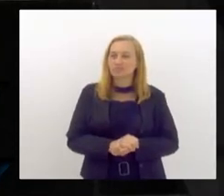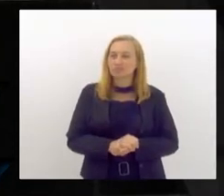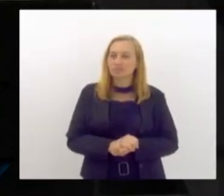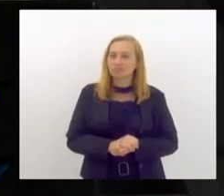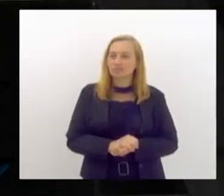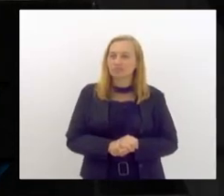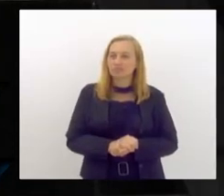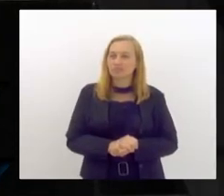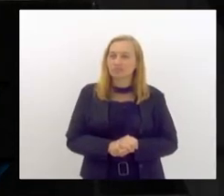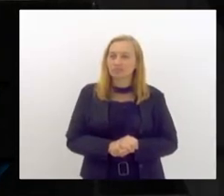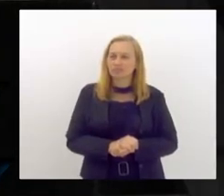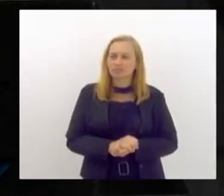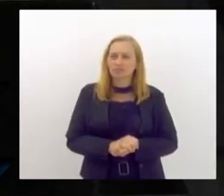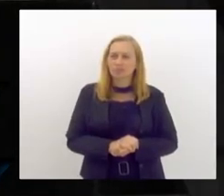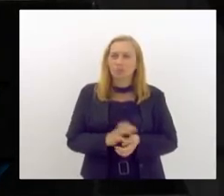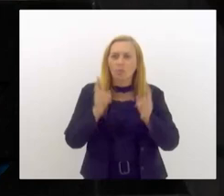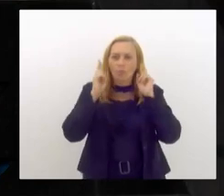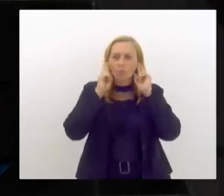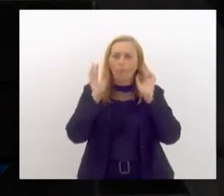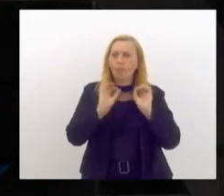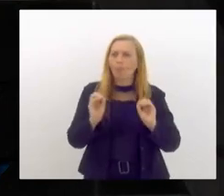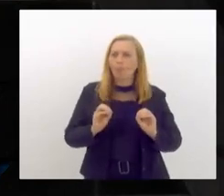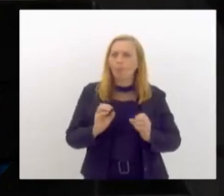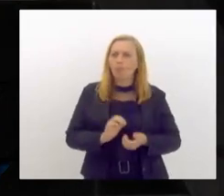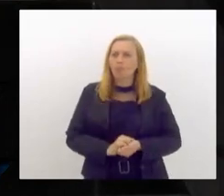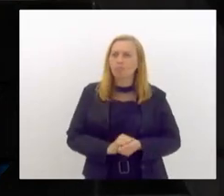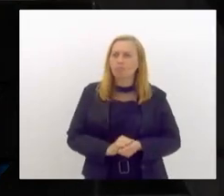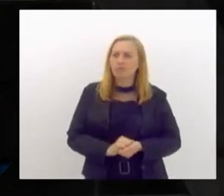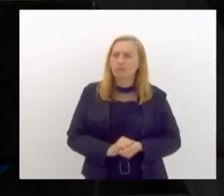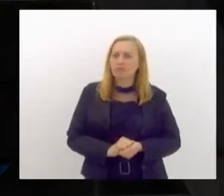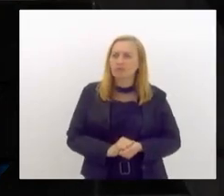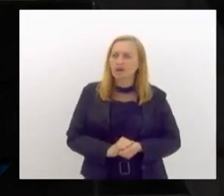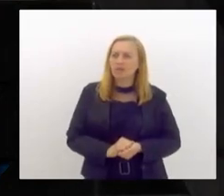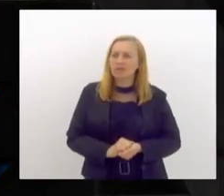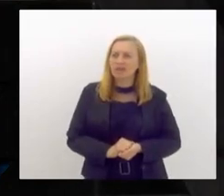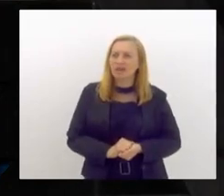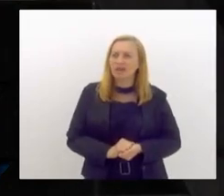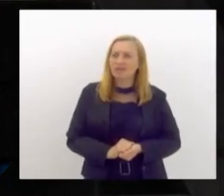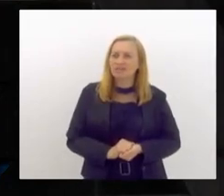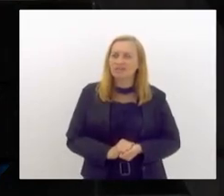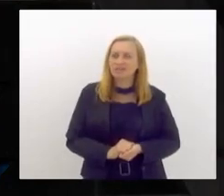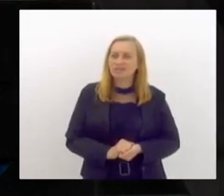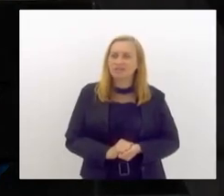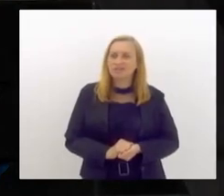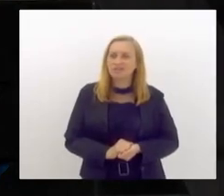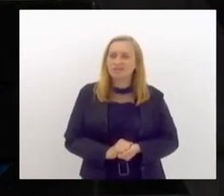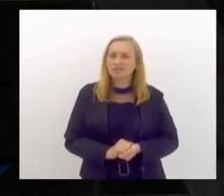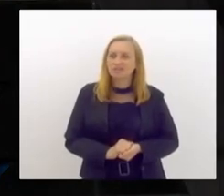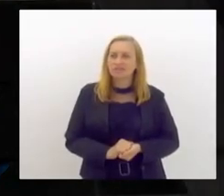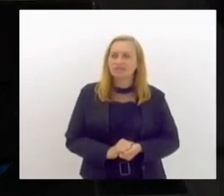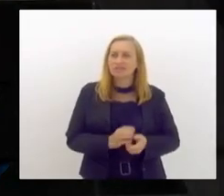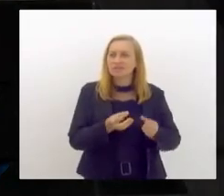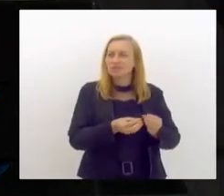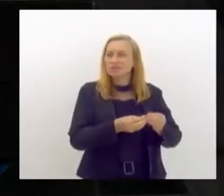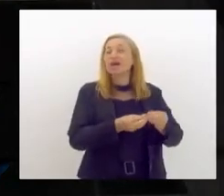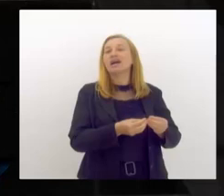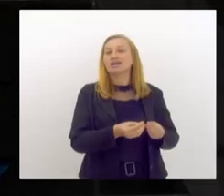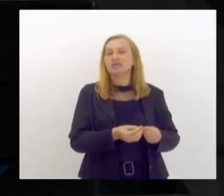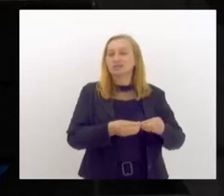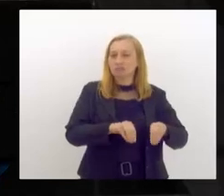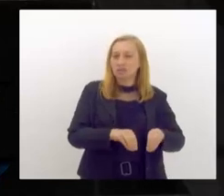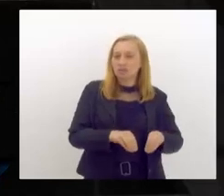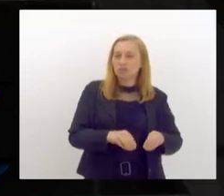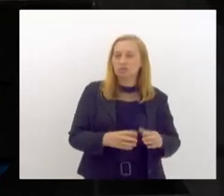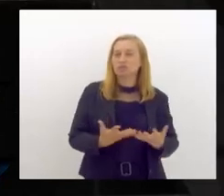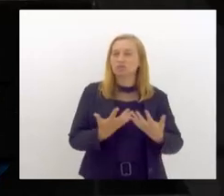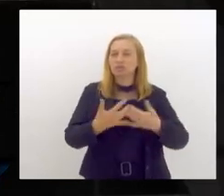Hoje faz 1 ano da maior tragédia da história do município de Petrópolis. Tragédia essa que